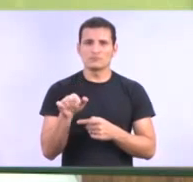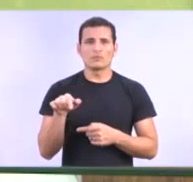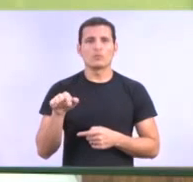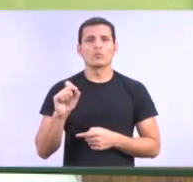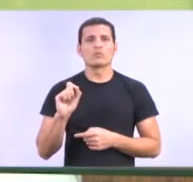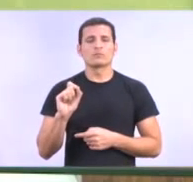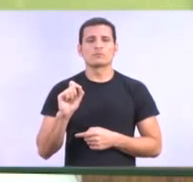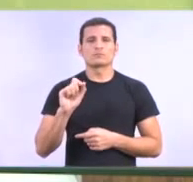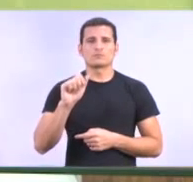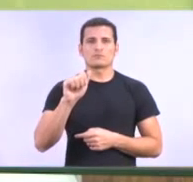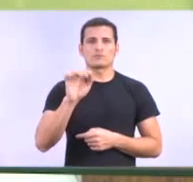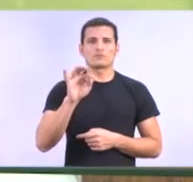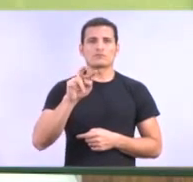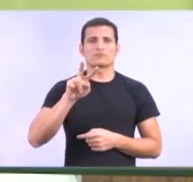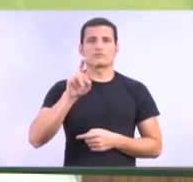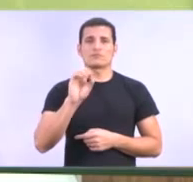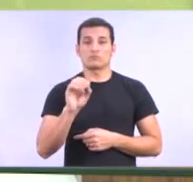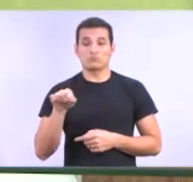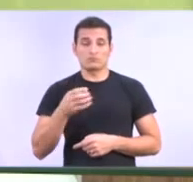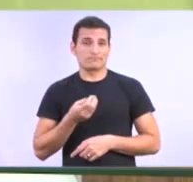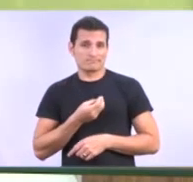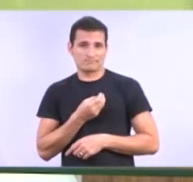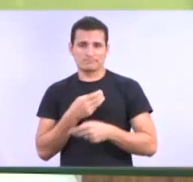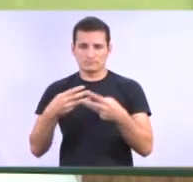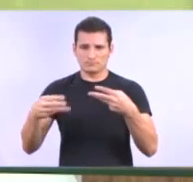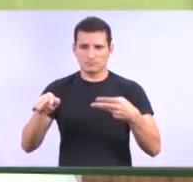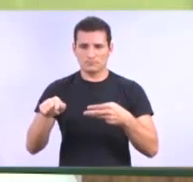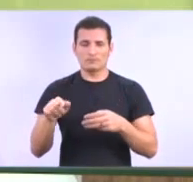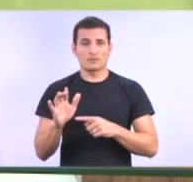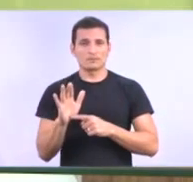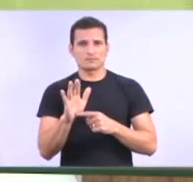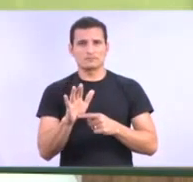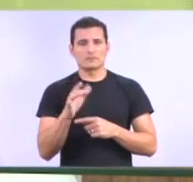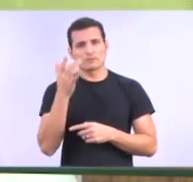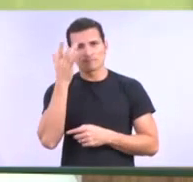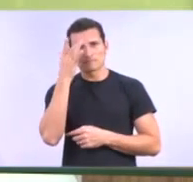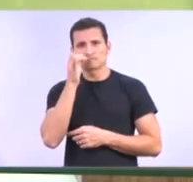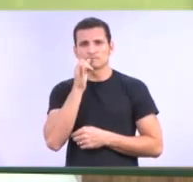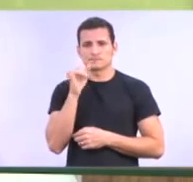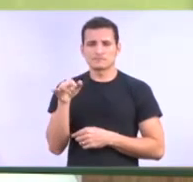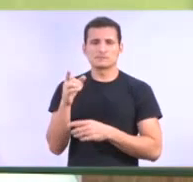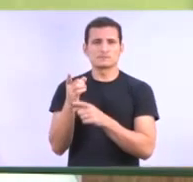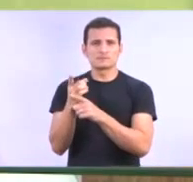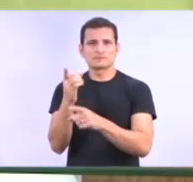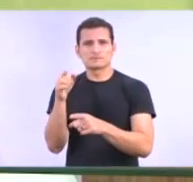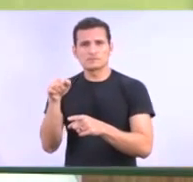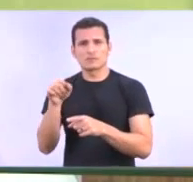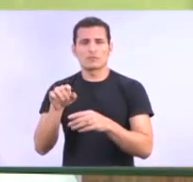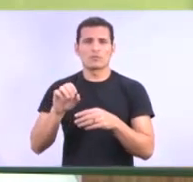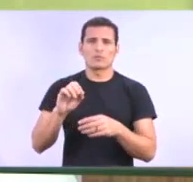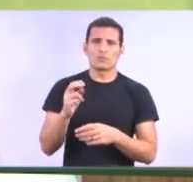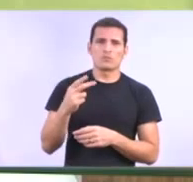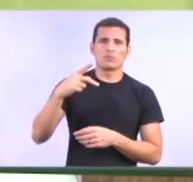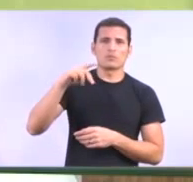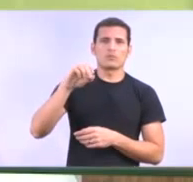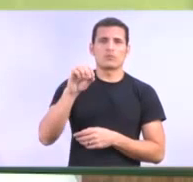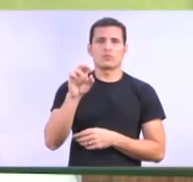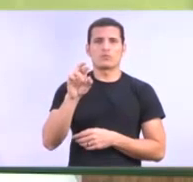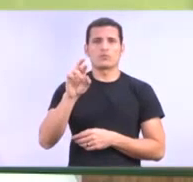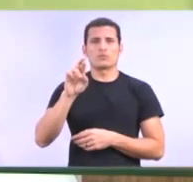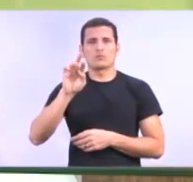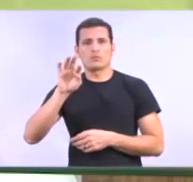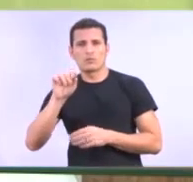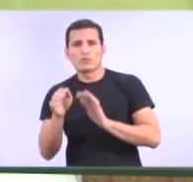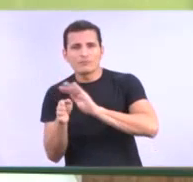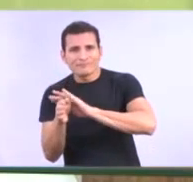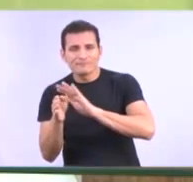rede. Então é fácil você, por exemplo, detectar quando há algum problema em alguma porta ou um problema de comunicação. Por